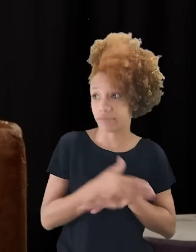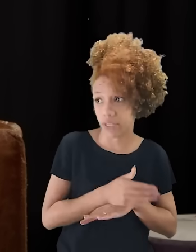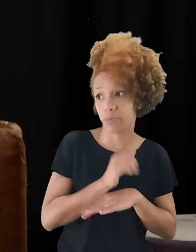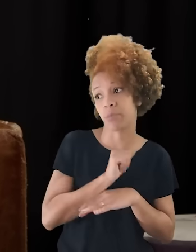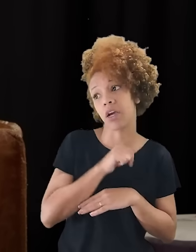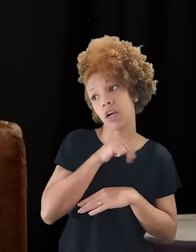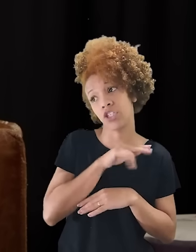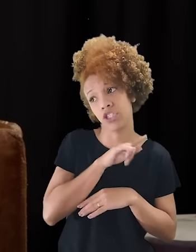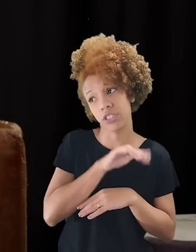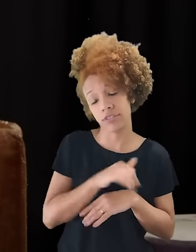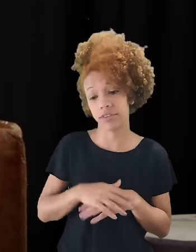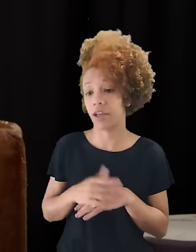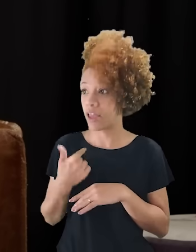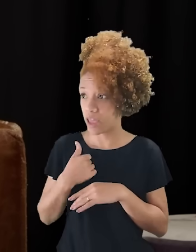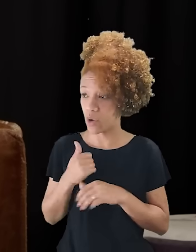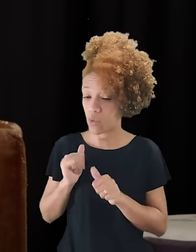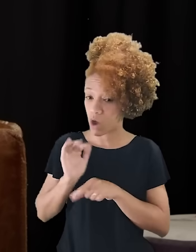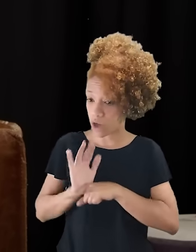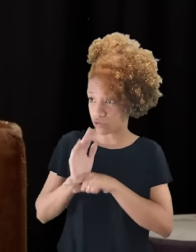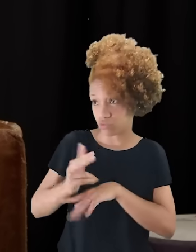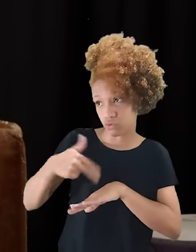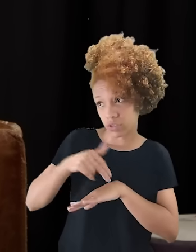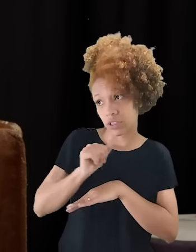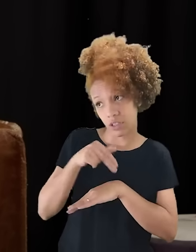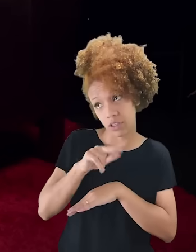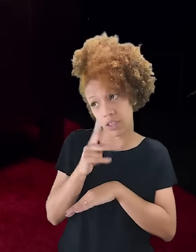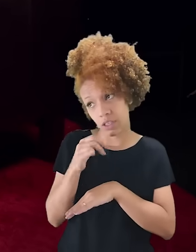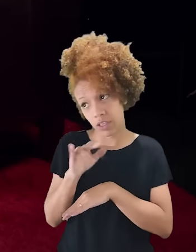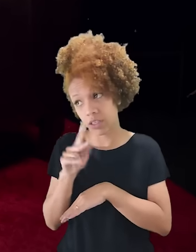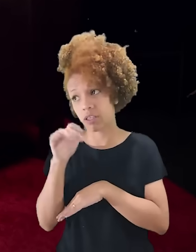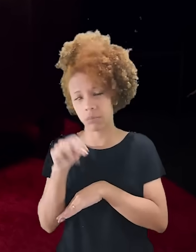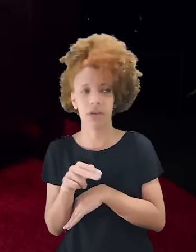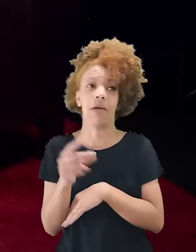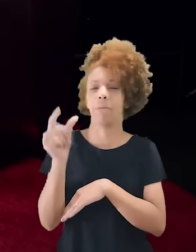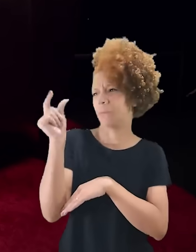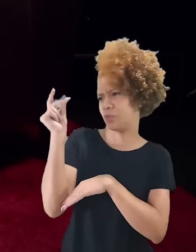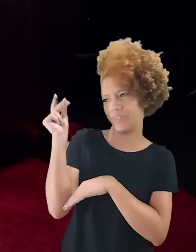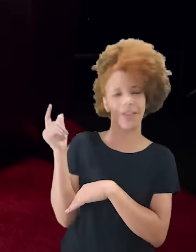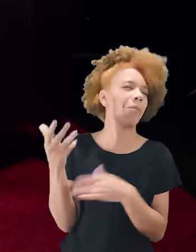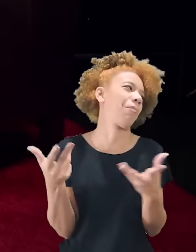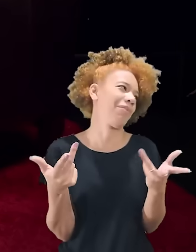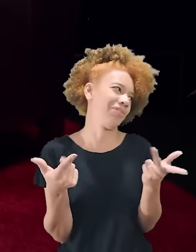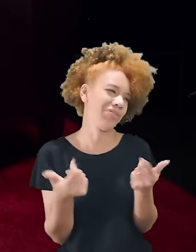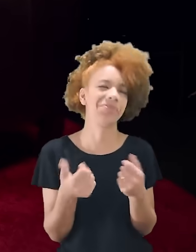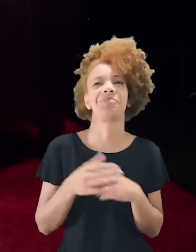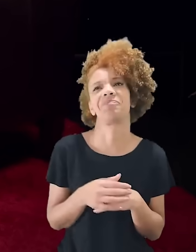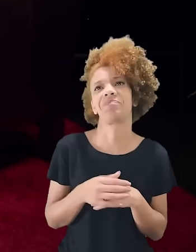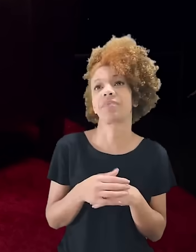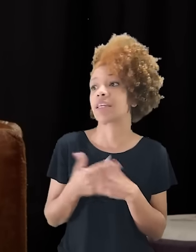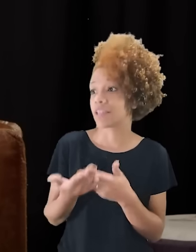para uma agência porque eu já fui assistente de palco da Ana rickman há muito tempo assim né E